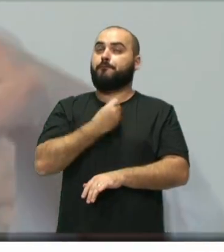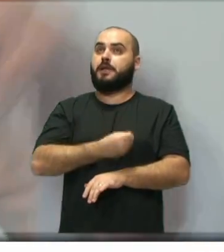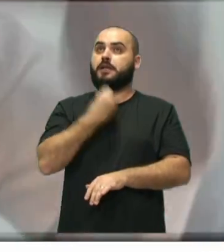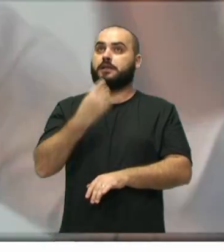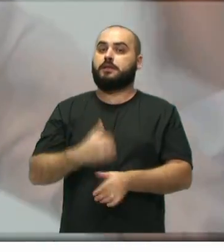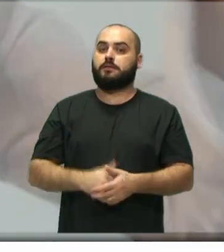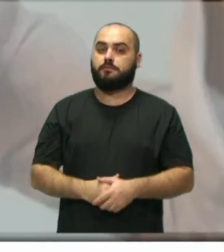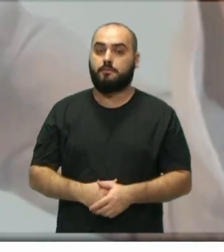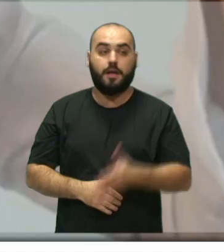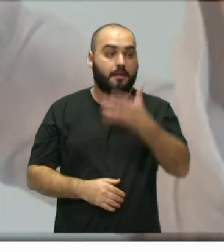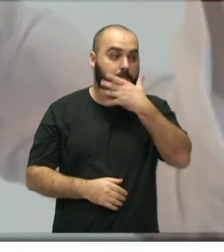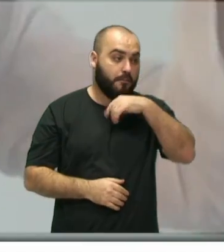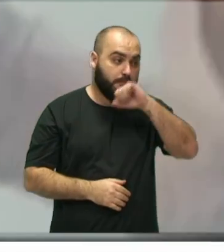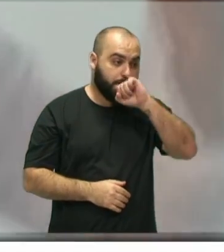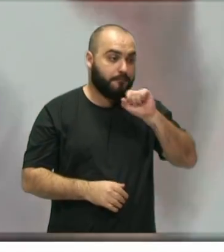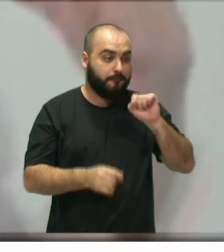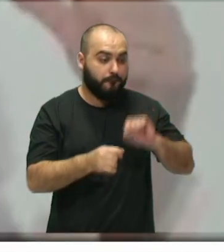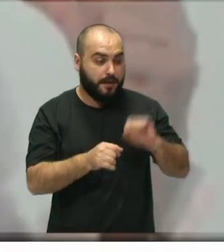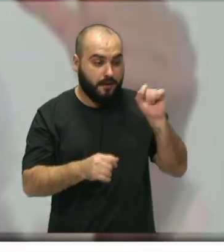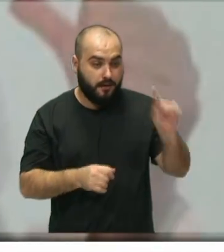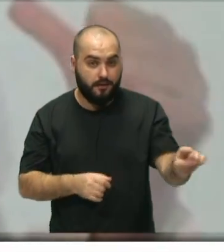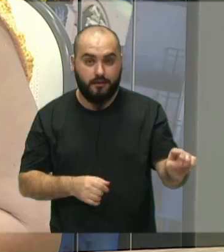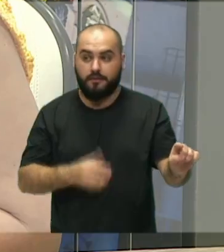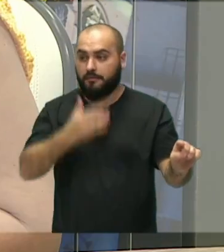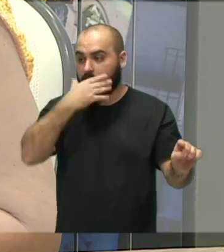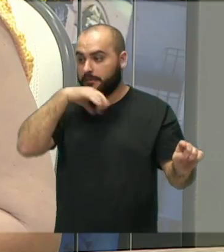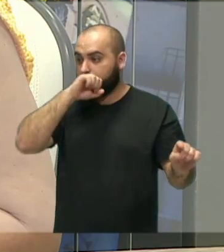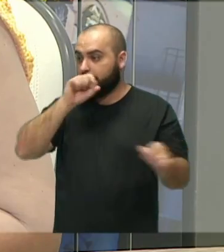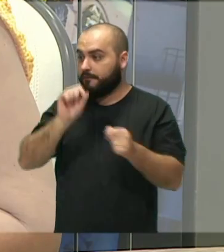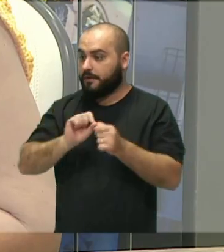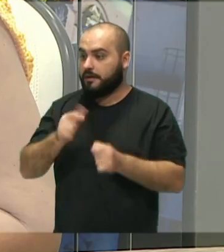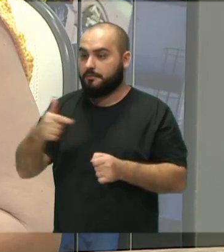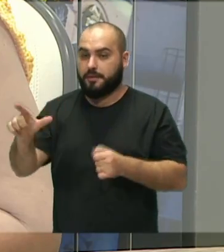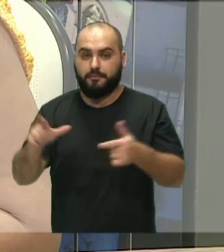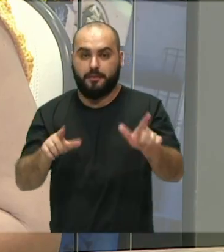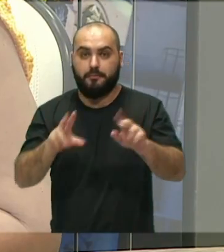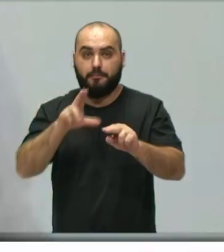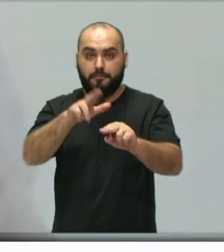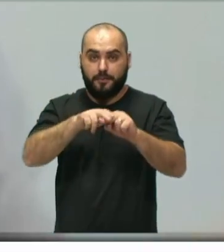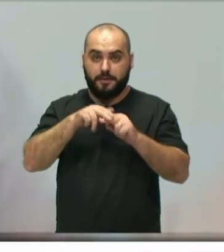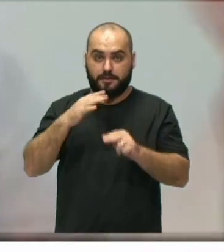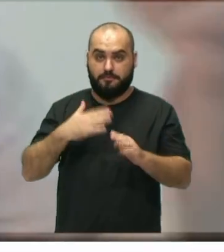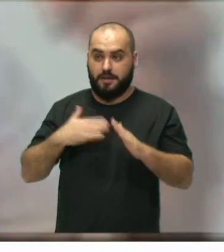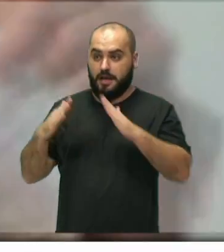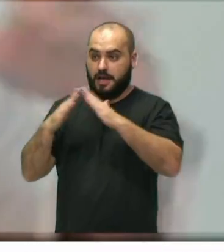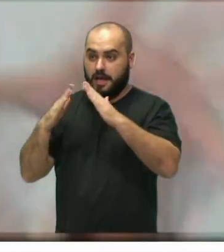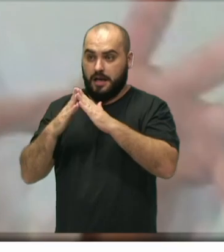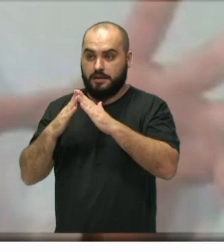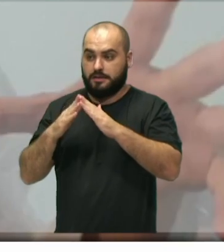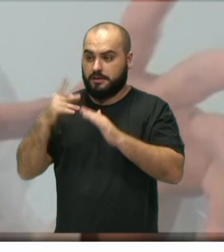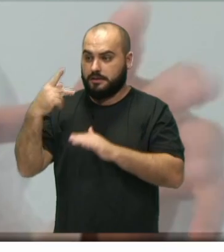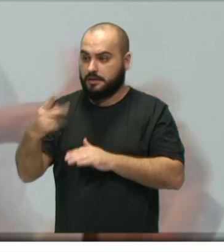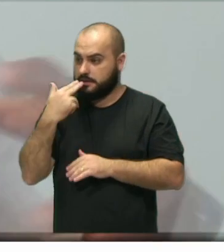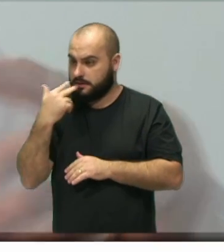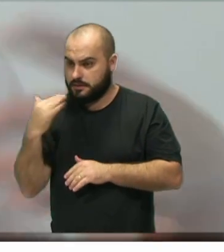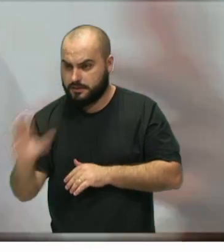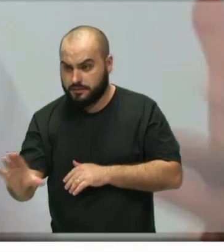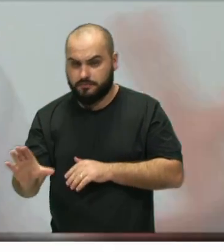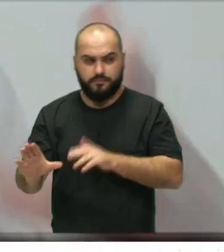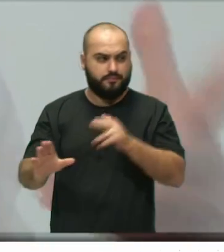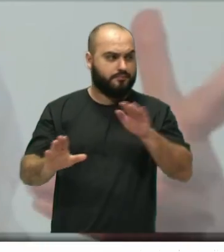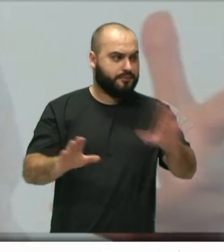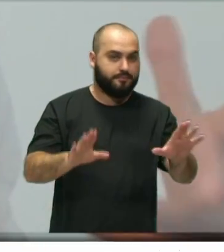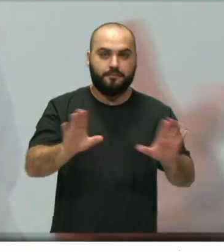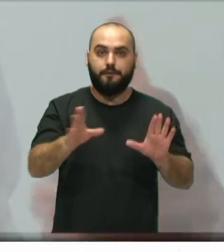para isso, meu pai fez aquilo, por isso que, né? Por isso que a minha casa tem esse tamanho, enfim, situações